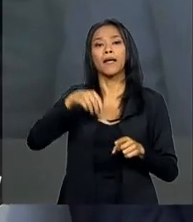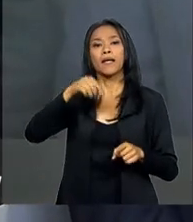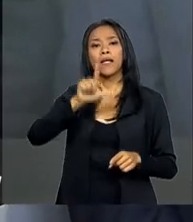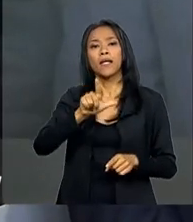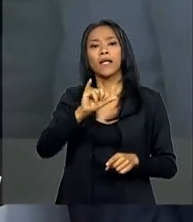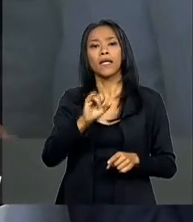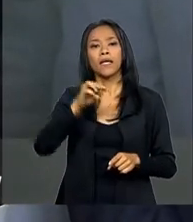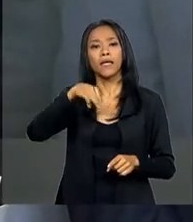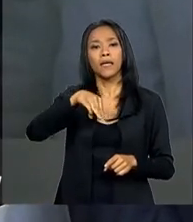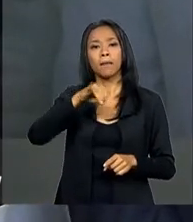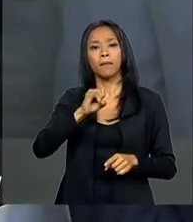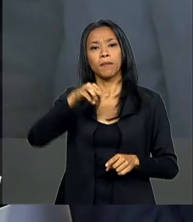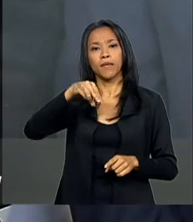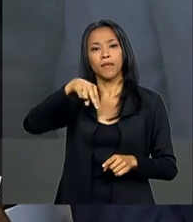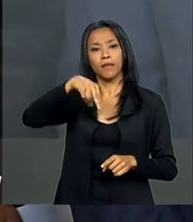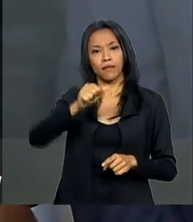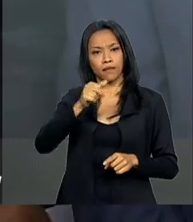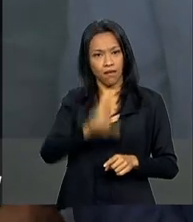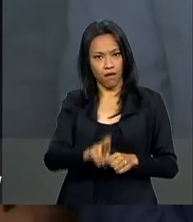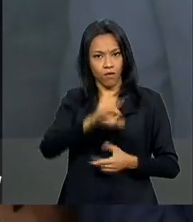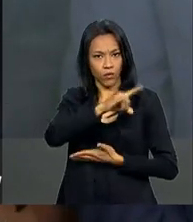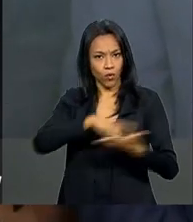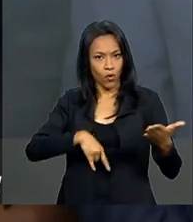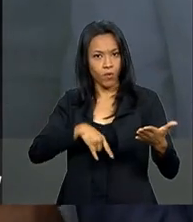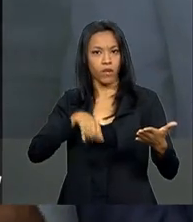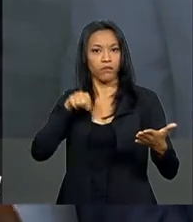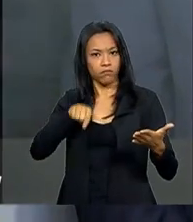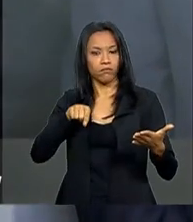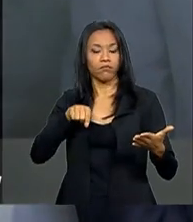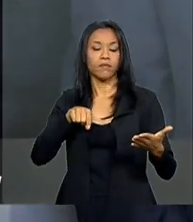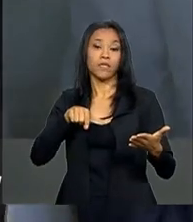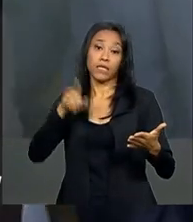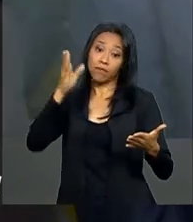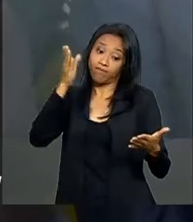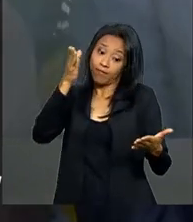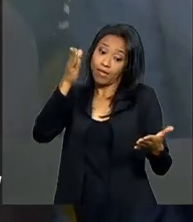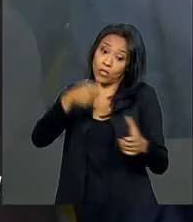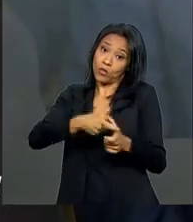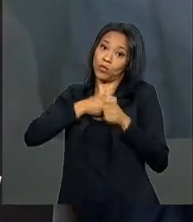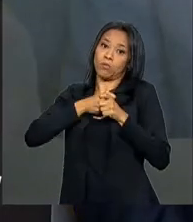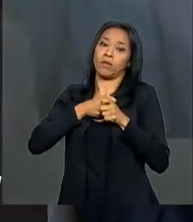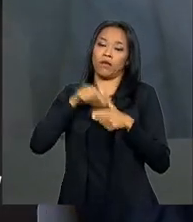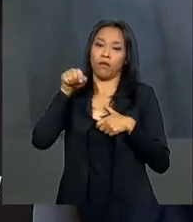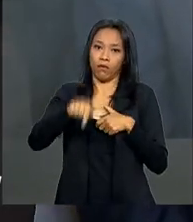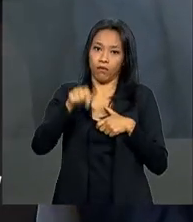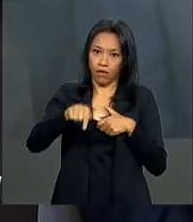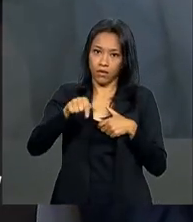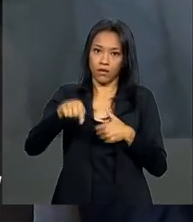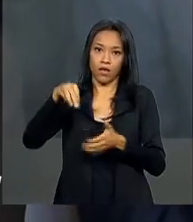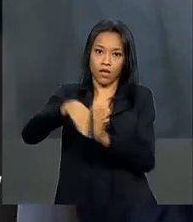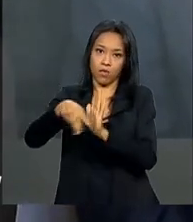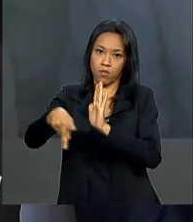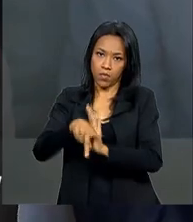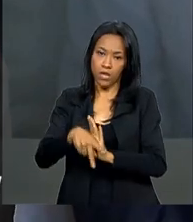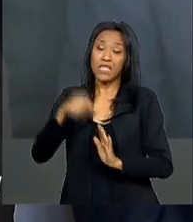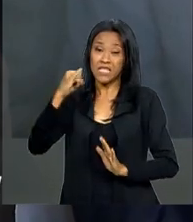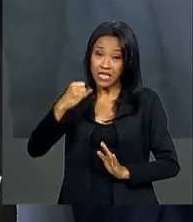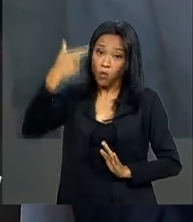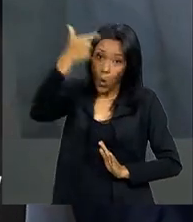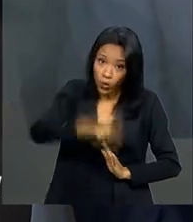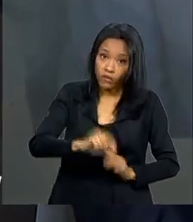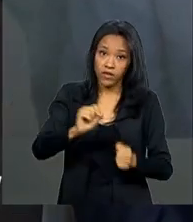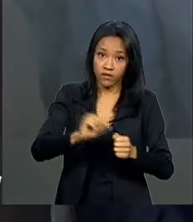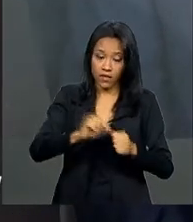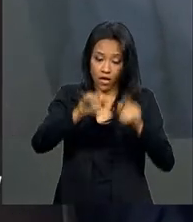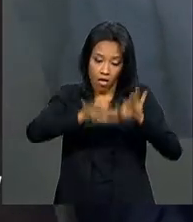suspendeu a eficácia da medida provisória. E, evidentemente, neste momento, se eu editasse uma nova medida provisória,